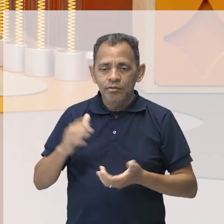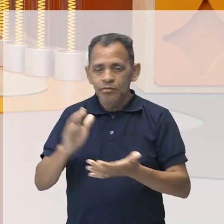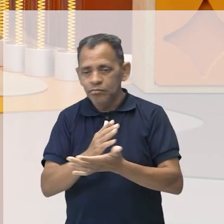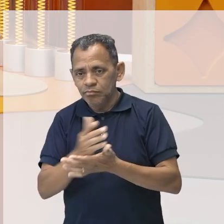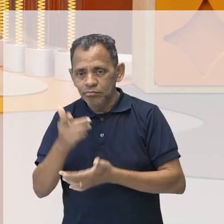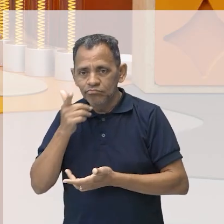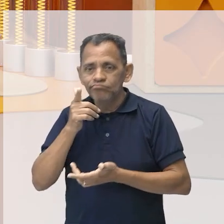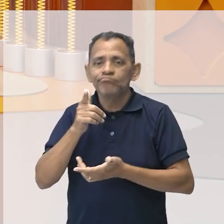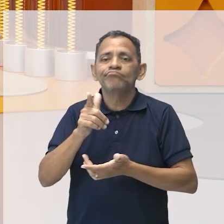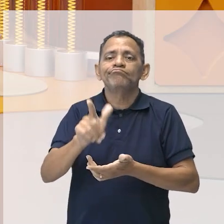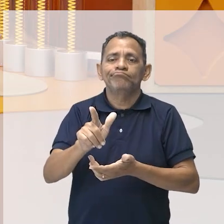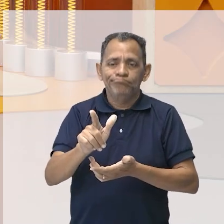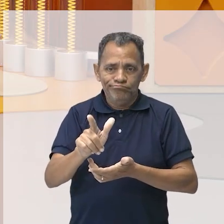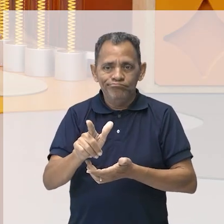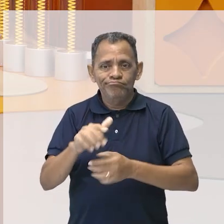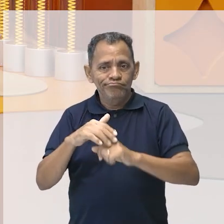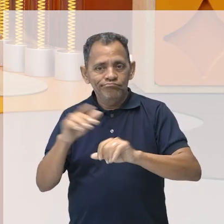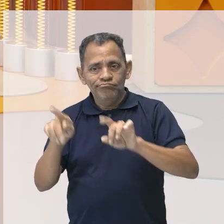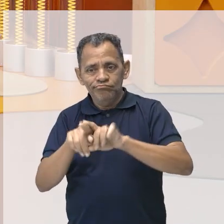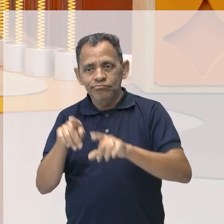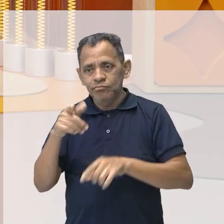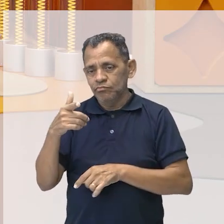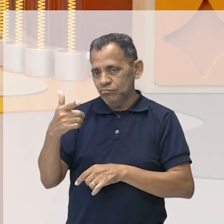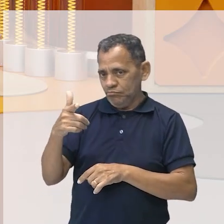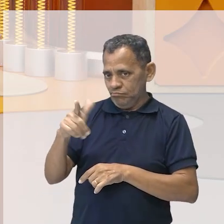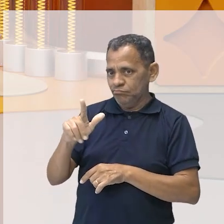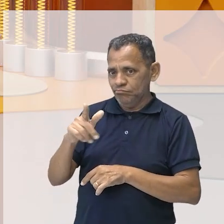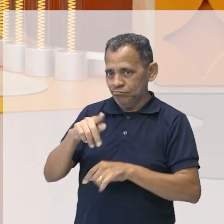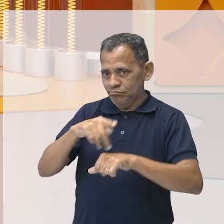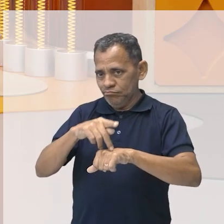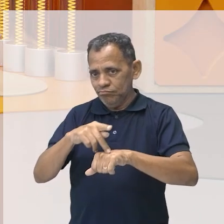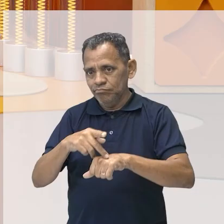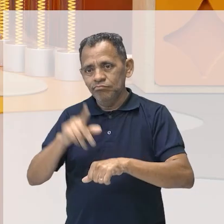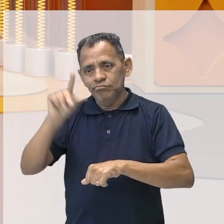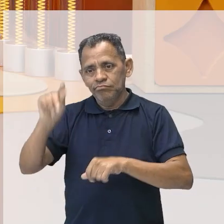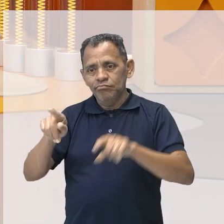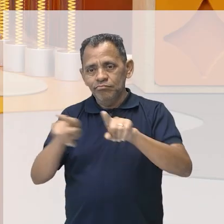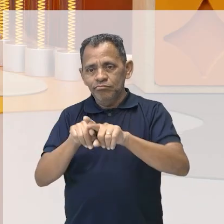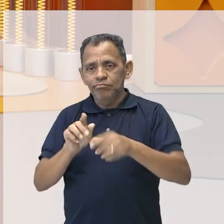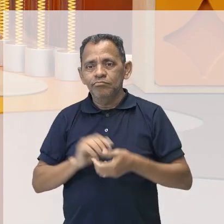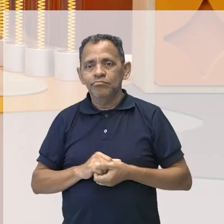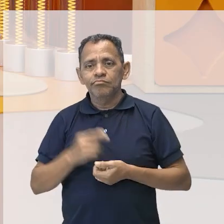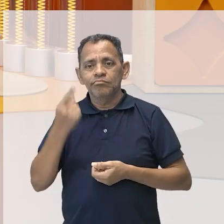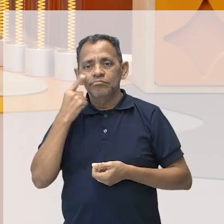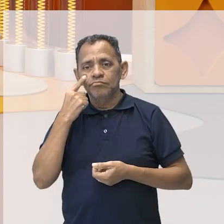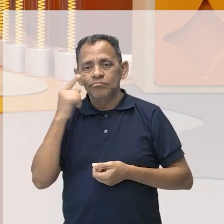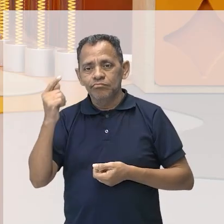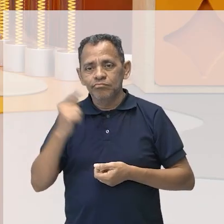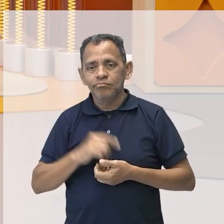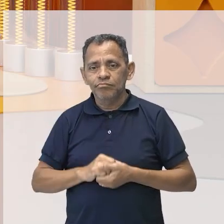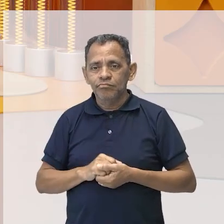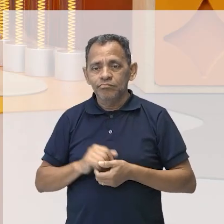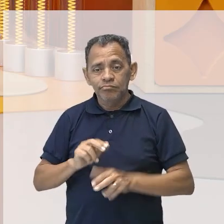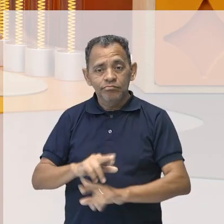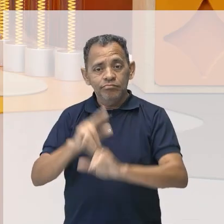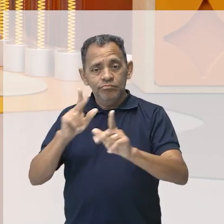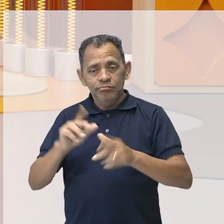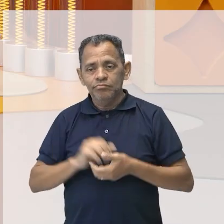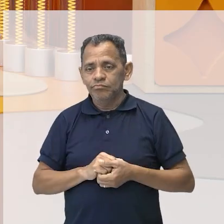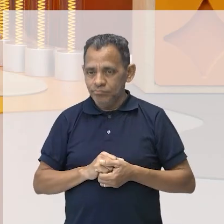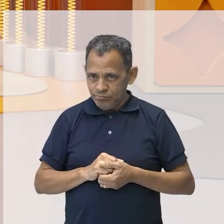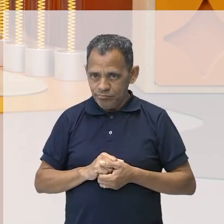Tá? Então, é aí que a gente observa essas diferenças nesse mundo globalizado que a gente vive. Então,